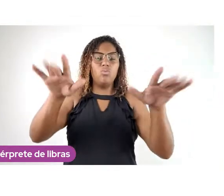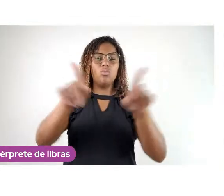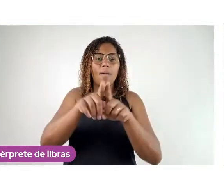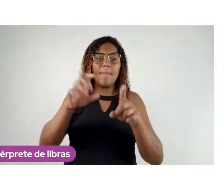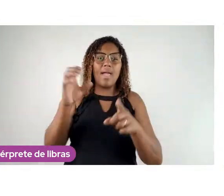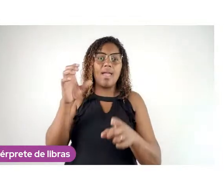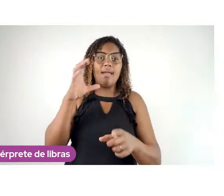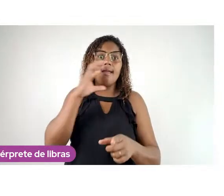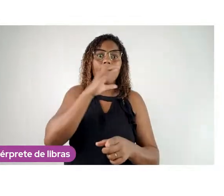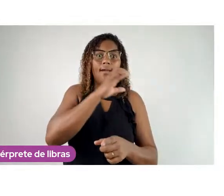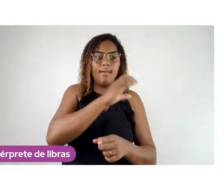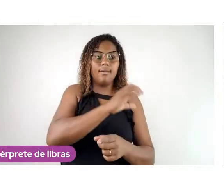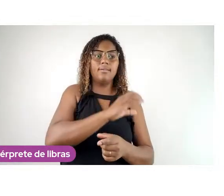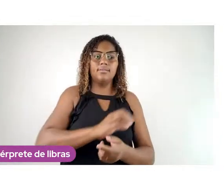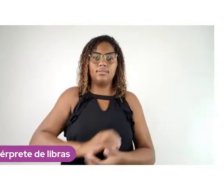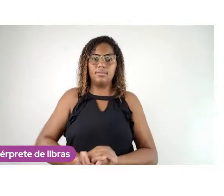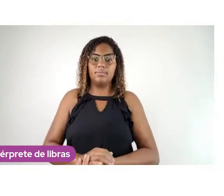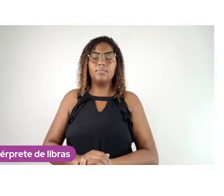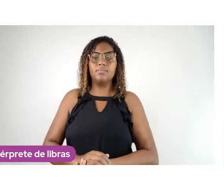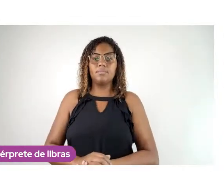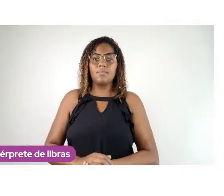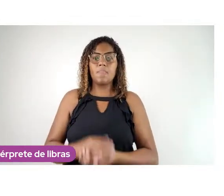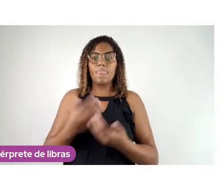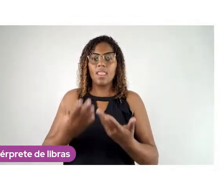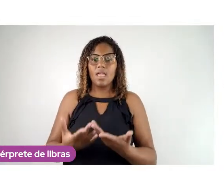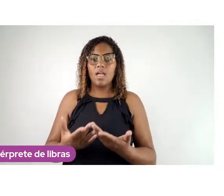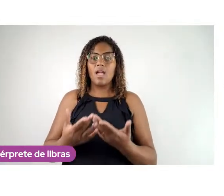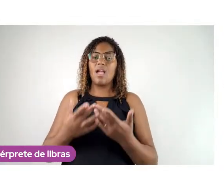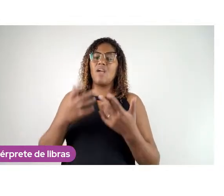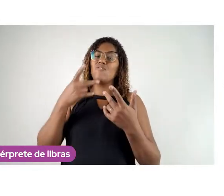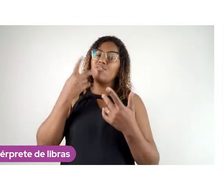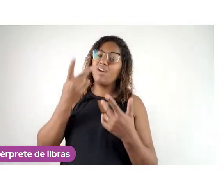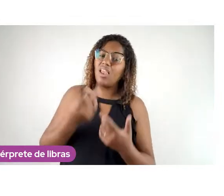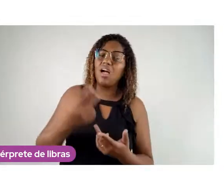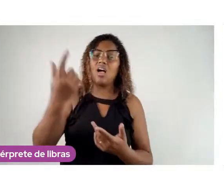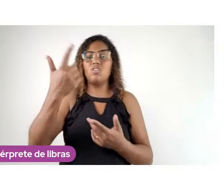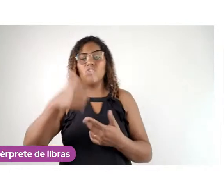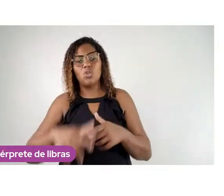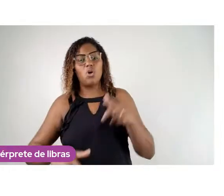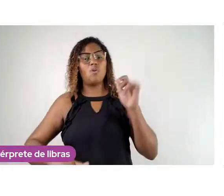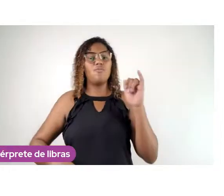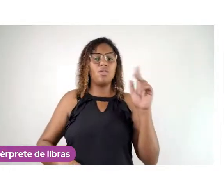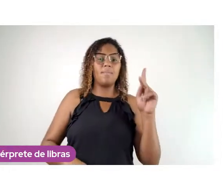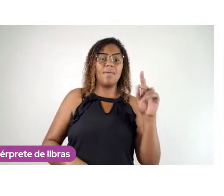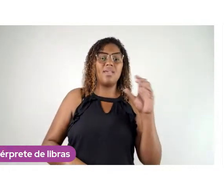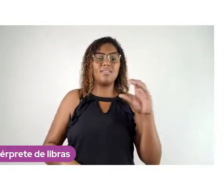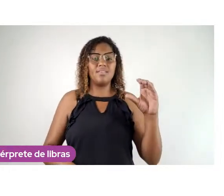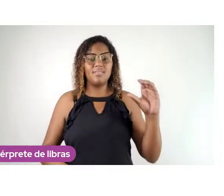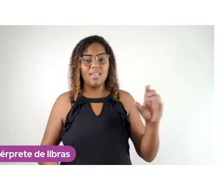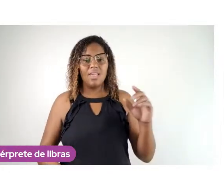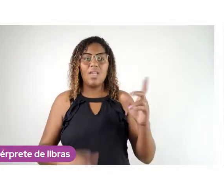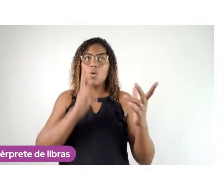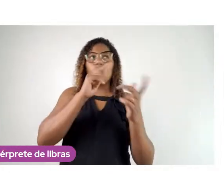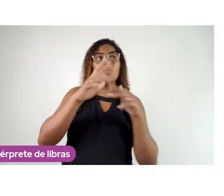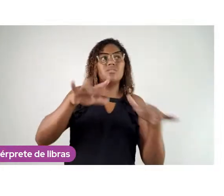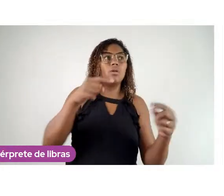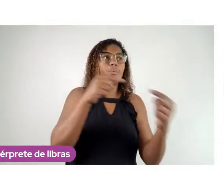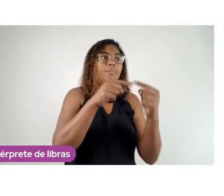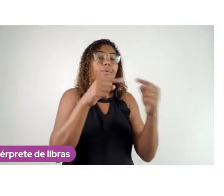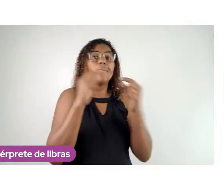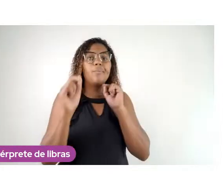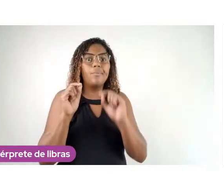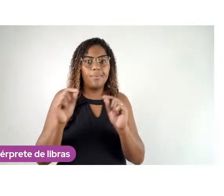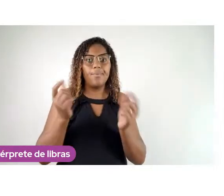atmosfera. Mas aí, bom, Letícia, você está contando essa história do IPCC, o que o oceano tem a ver com isso,